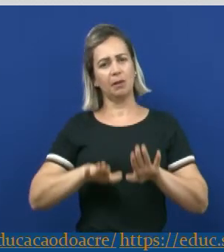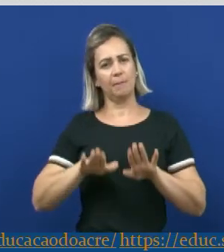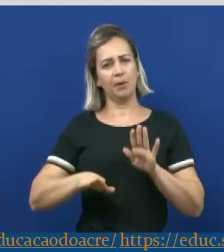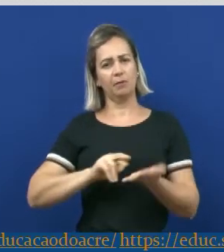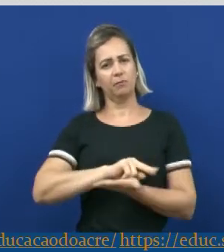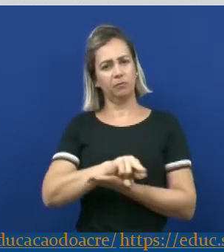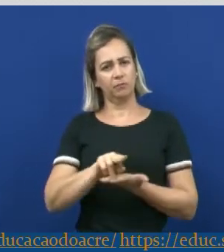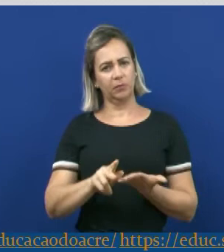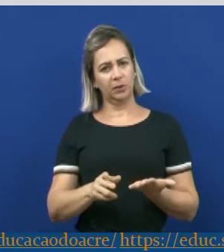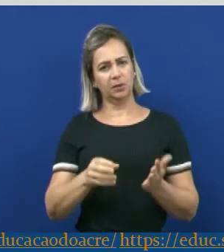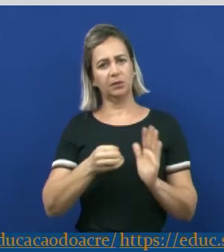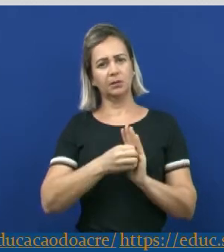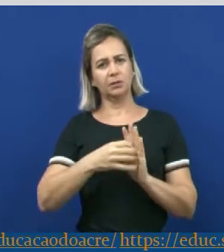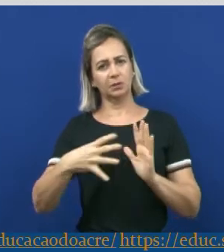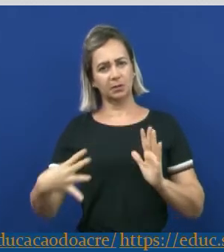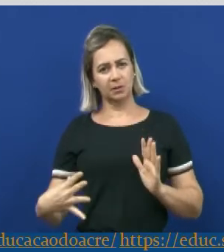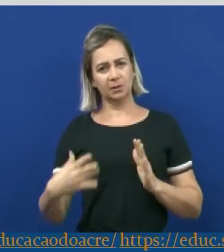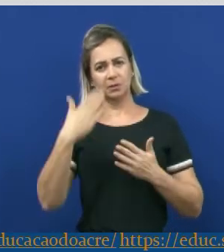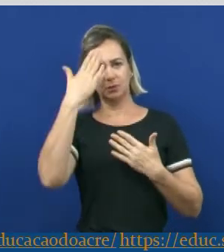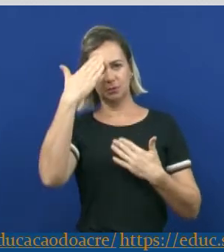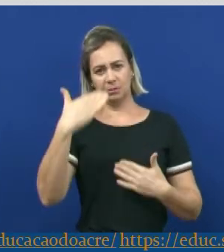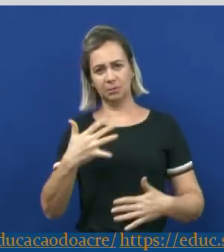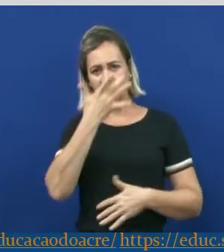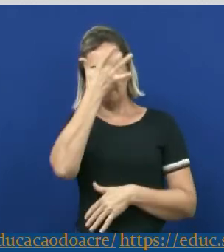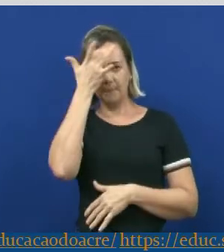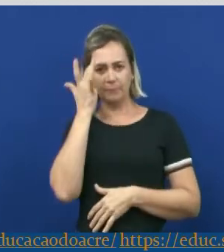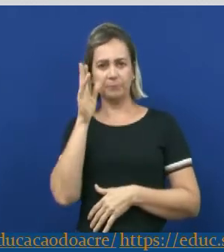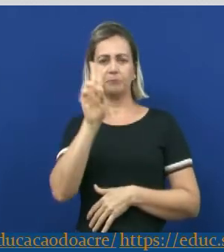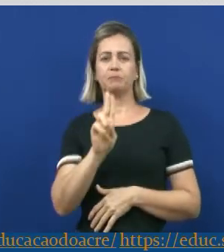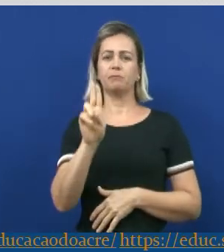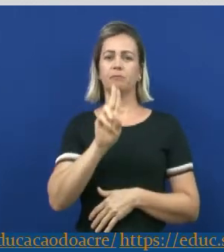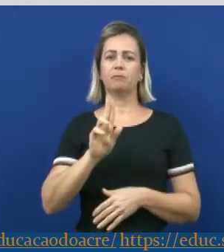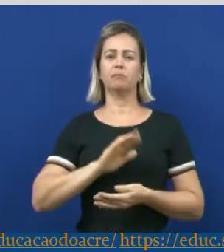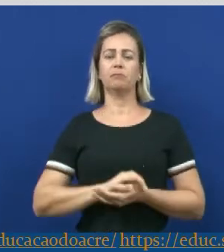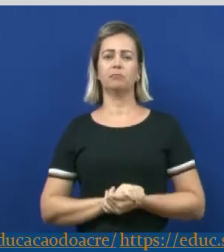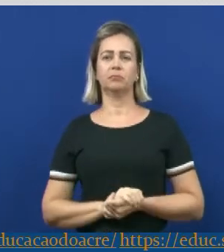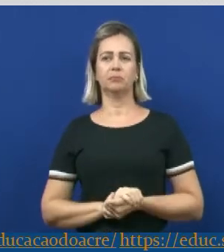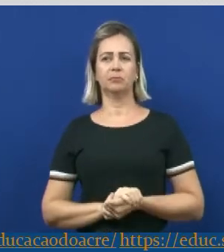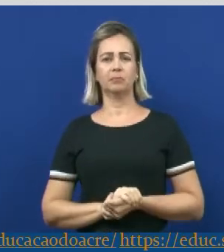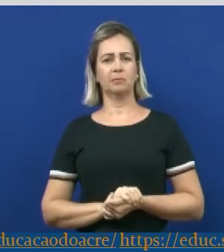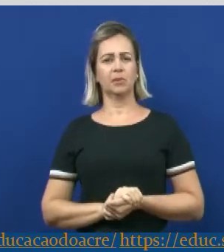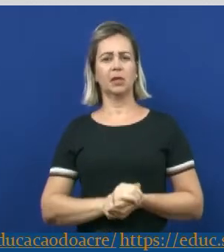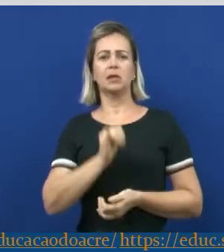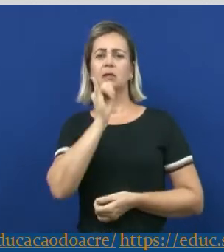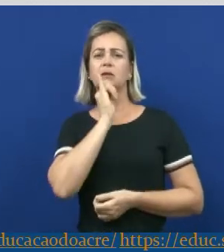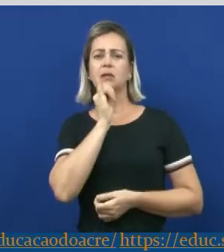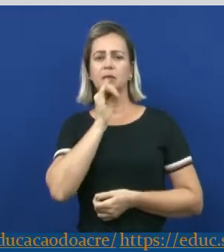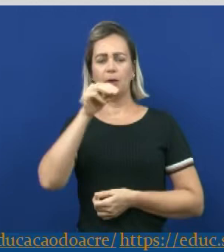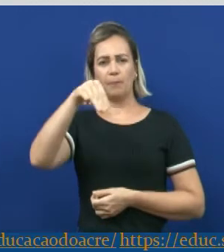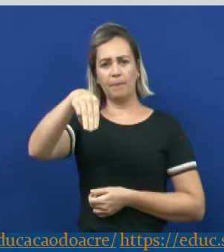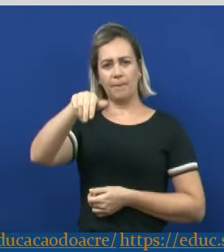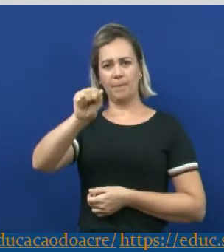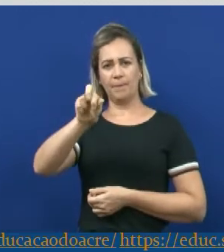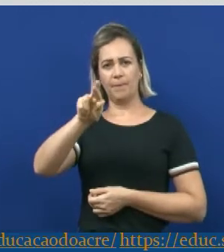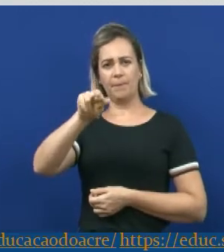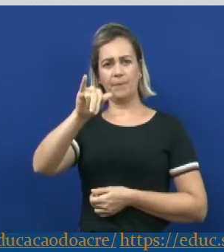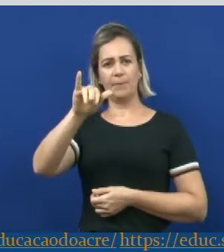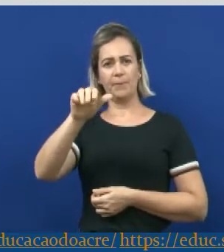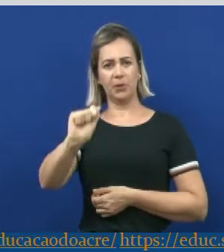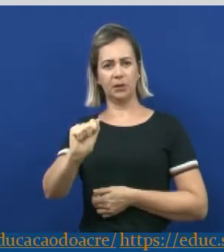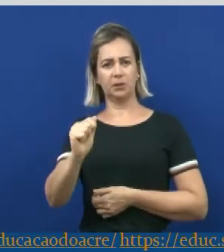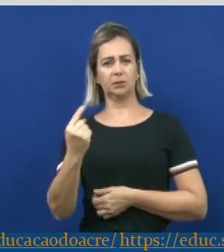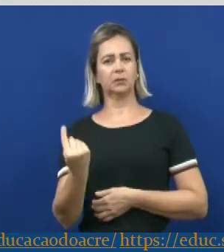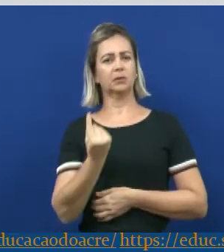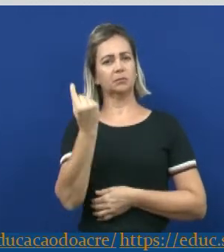certo? Vamos ver alguns exemplos aí, ó. Maria es alta. Então, eu utilizei aí o verbo ser,